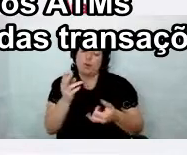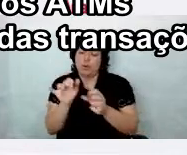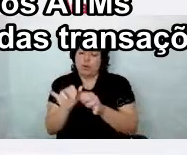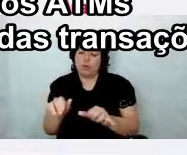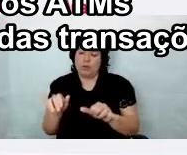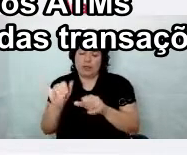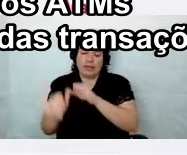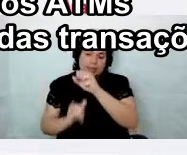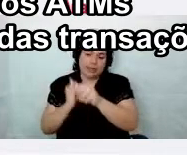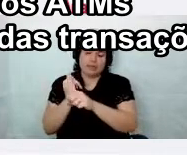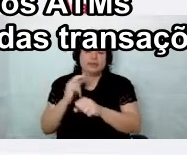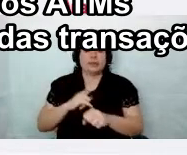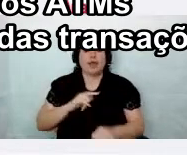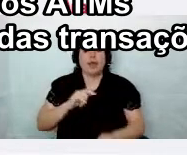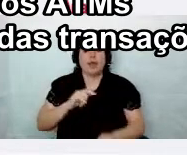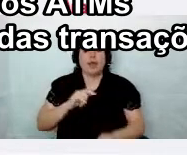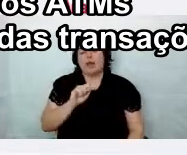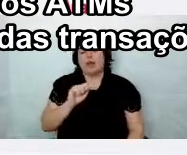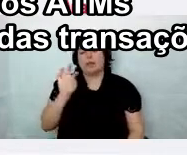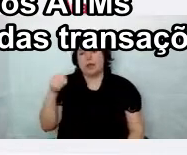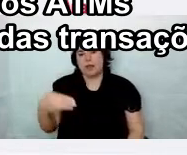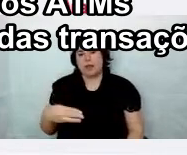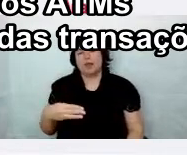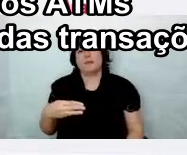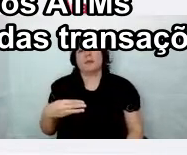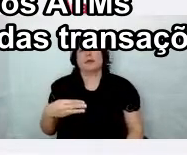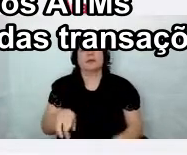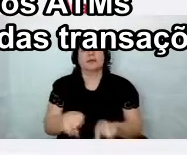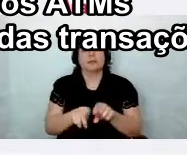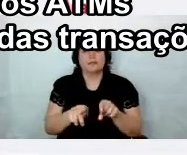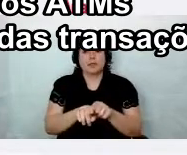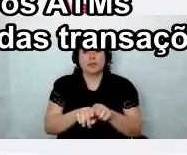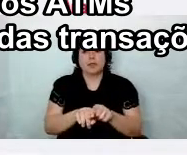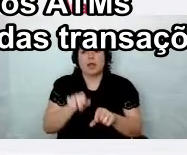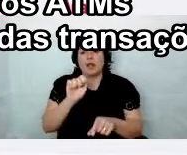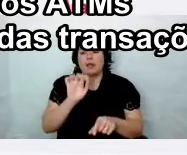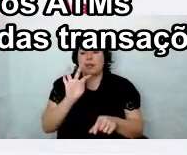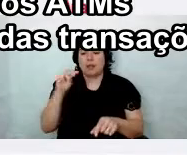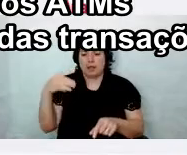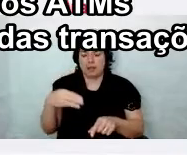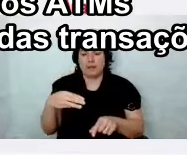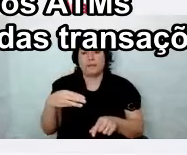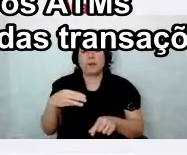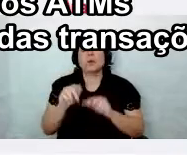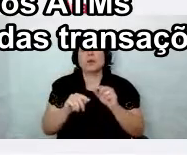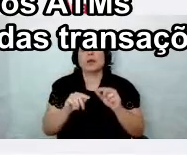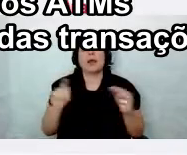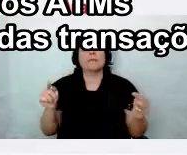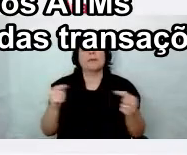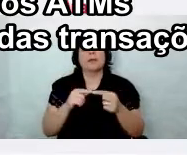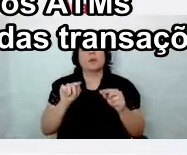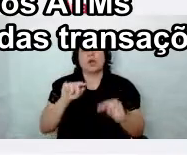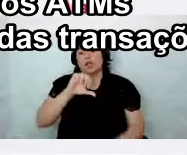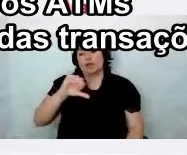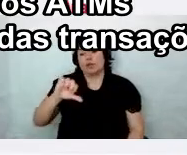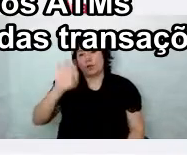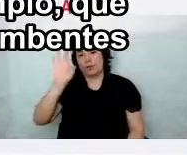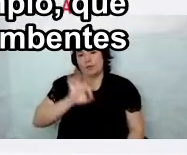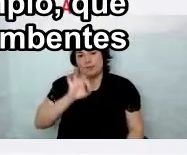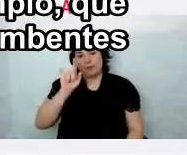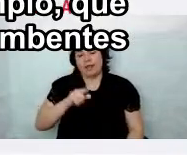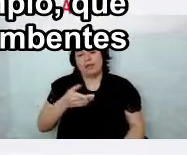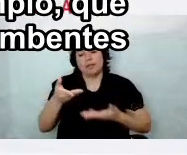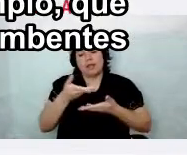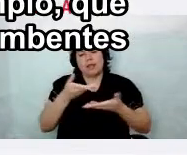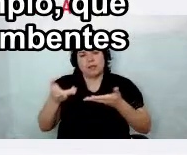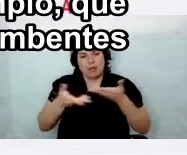aqui ATMs e os ATMs propriamente dito, a gente chega aí a 99% das transações.